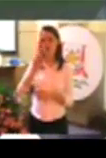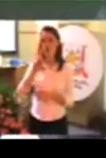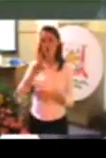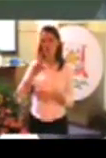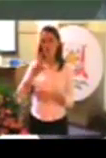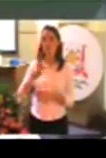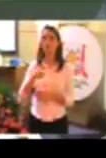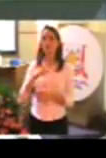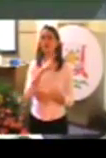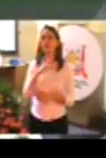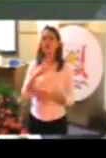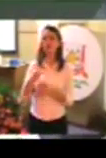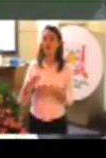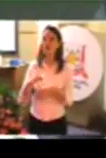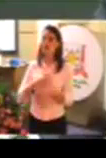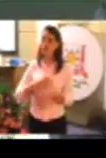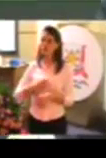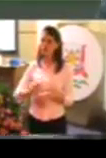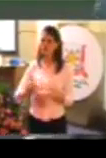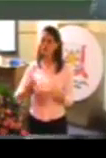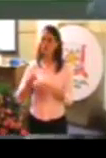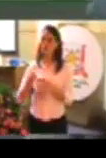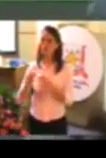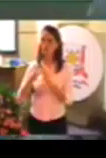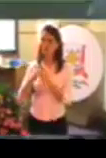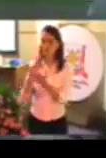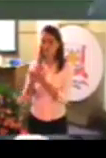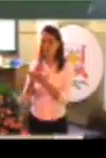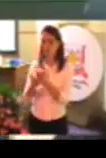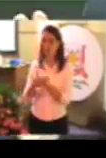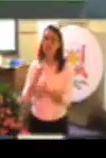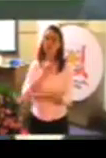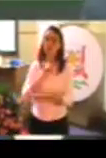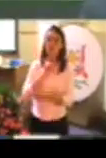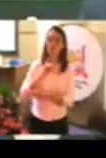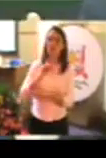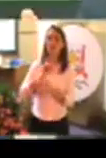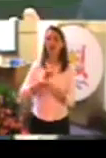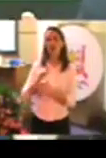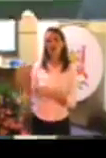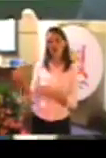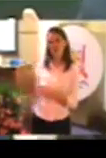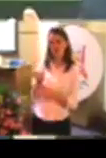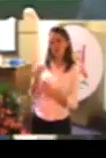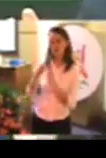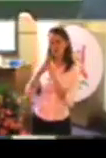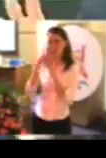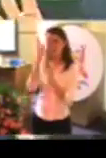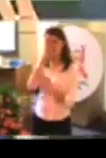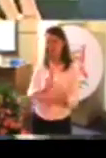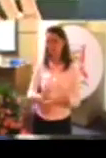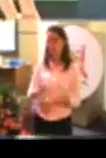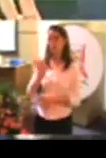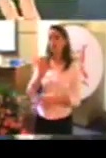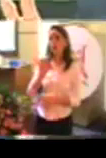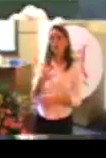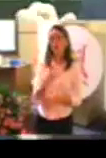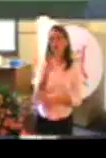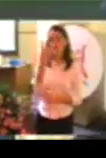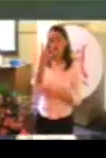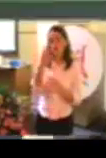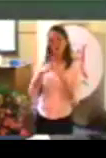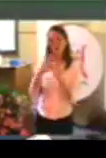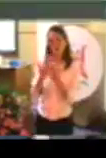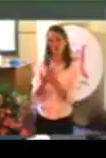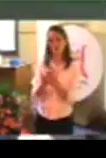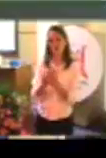o coordenador da Escola de Minas, e ele me disse o seguinte, que no Brasil só tinham quatro escolas do